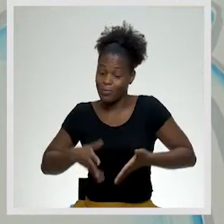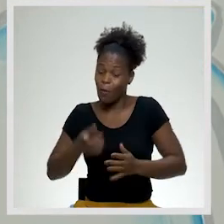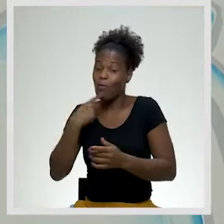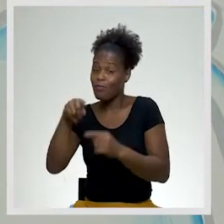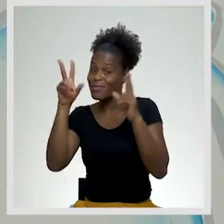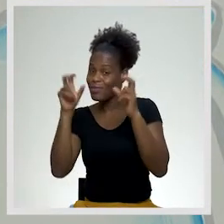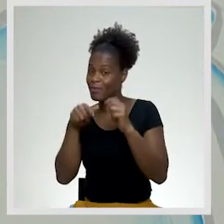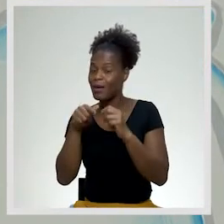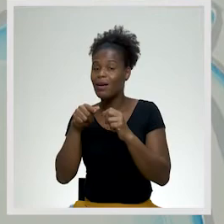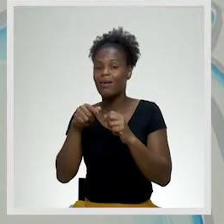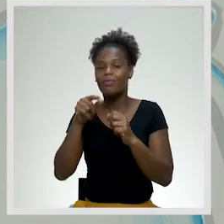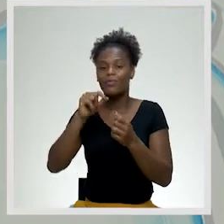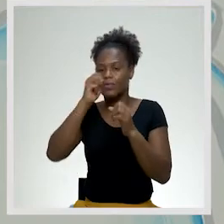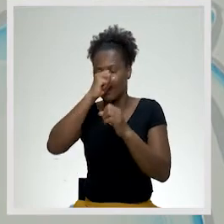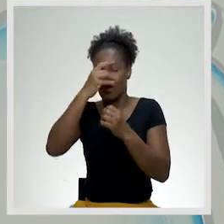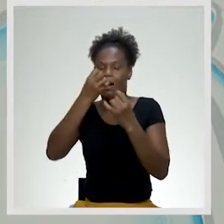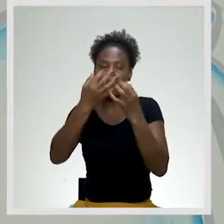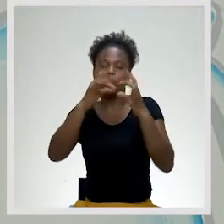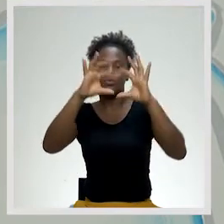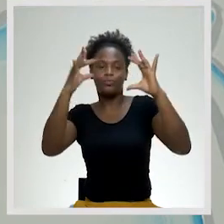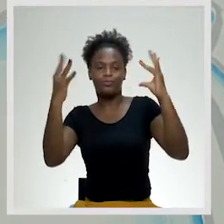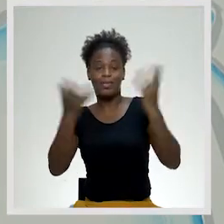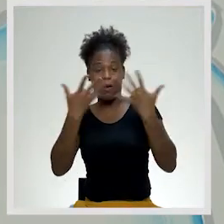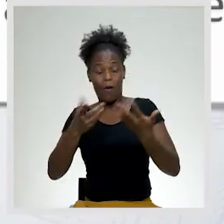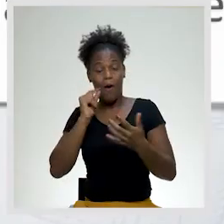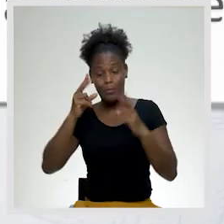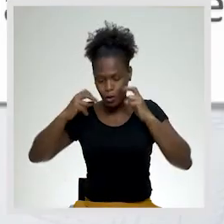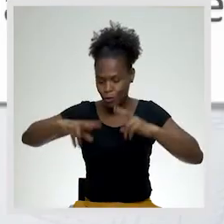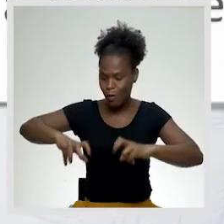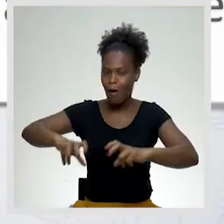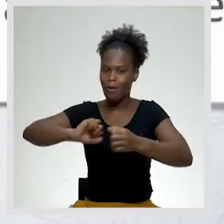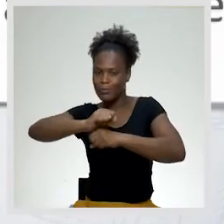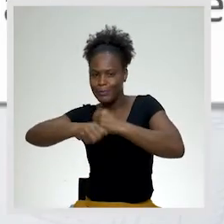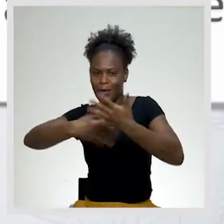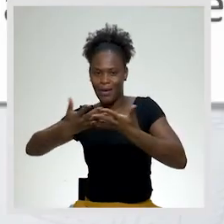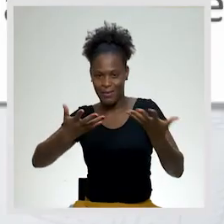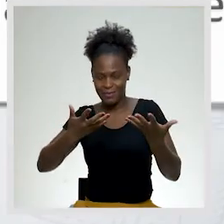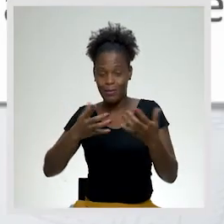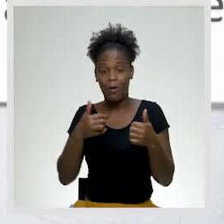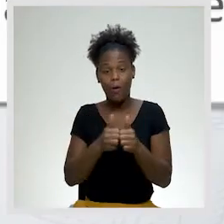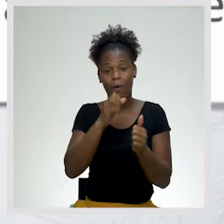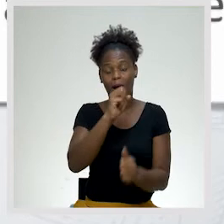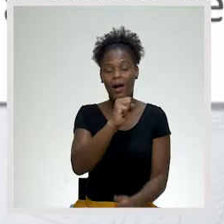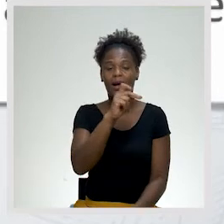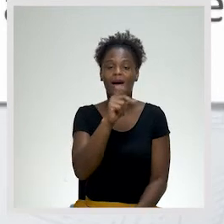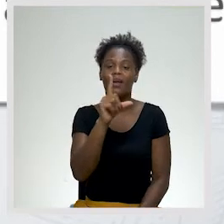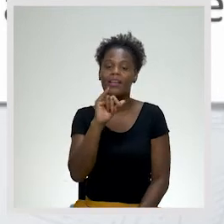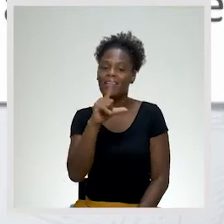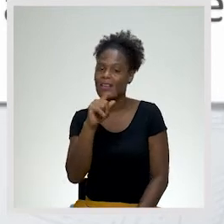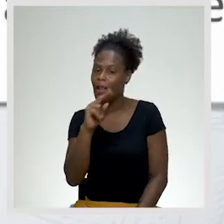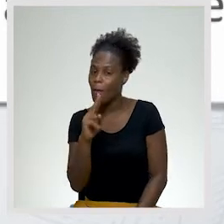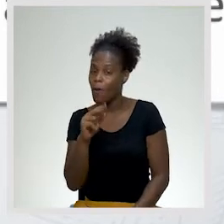a natureza passa a ser explorada. E com Galileu, com o uso de métodos,